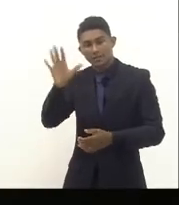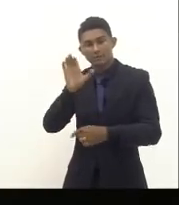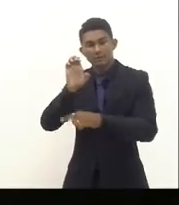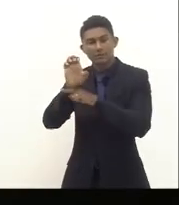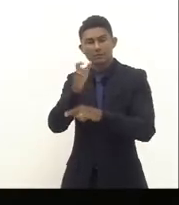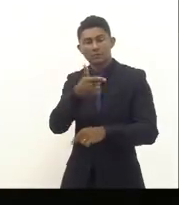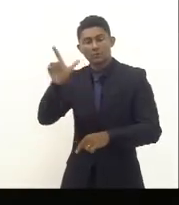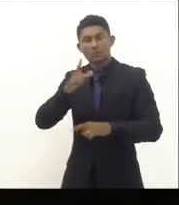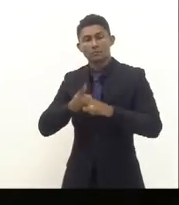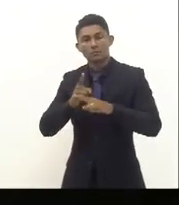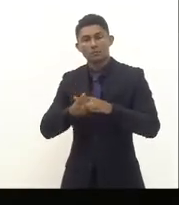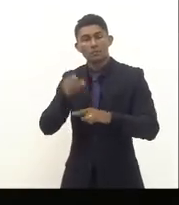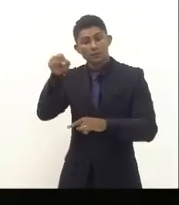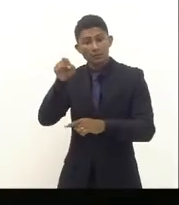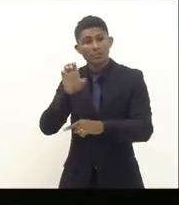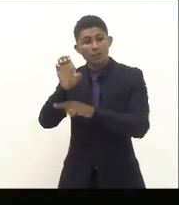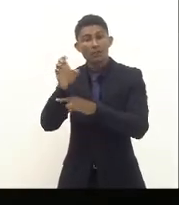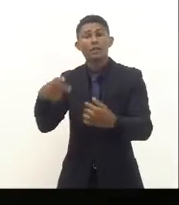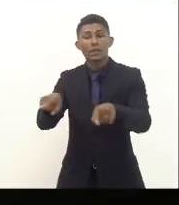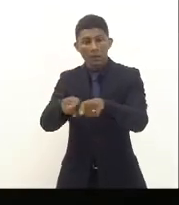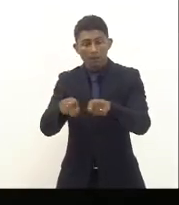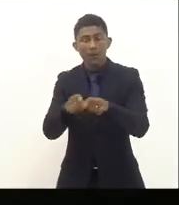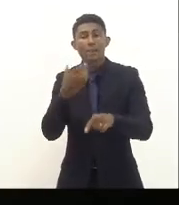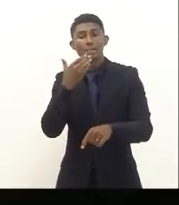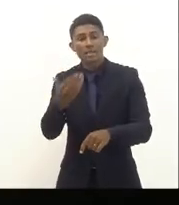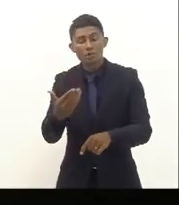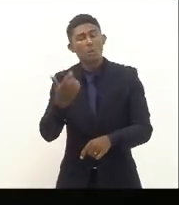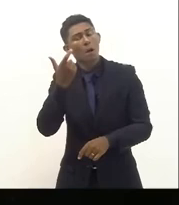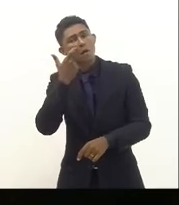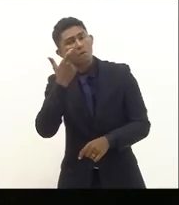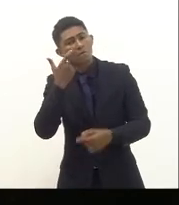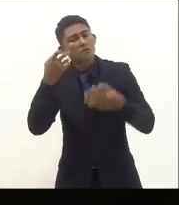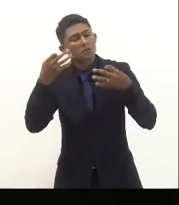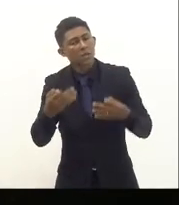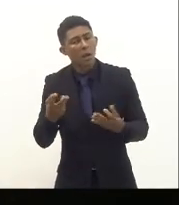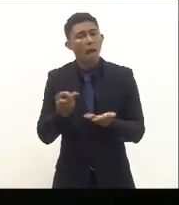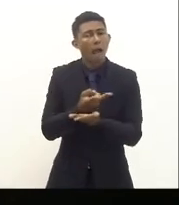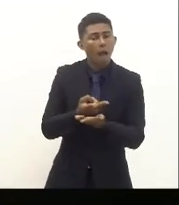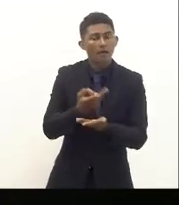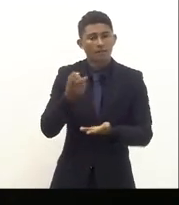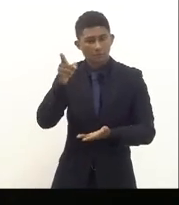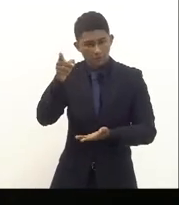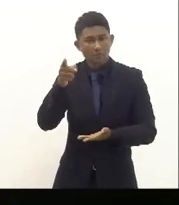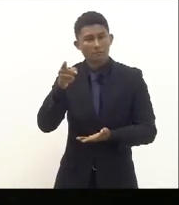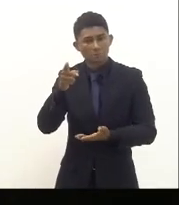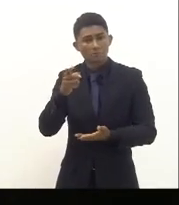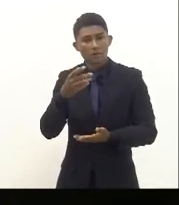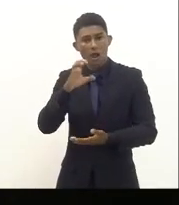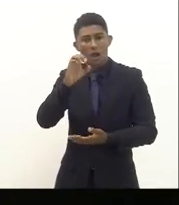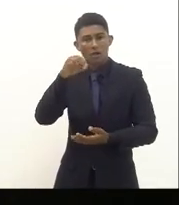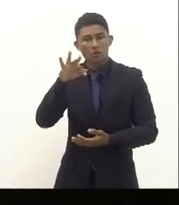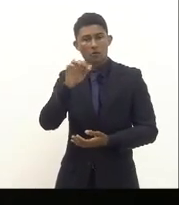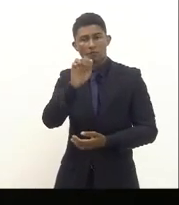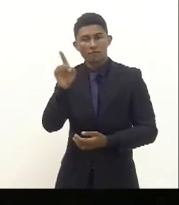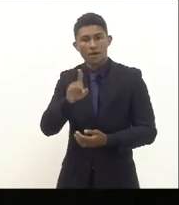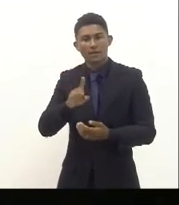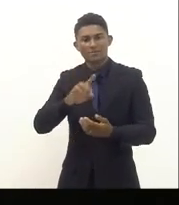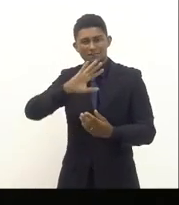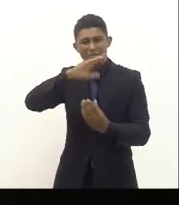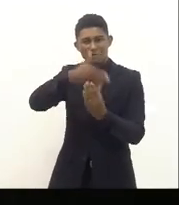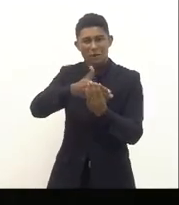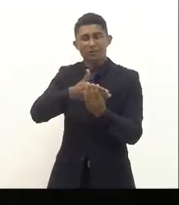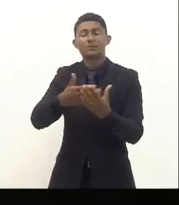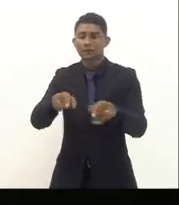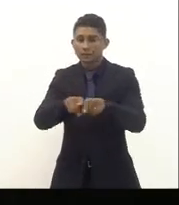porque esse outro estado havia pedido Vista É nesse processo lá no confaz e